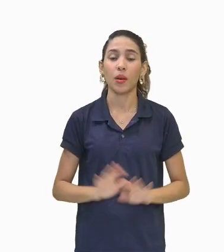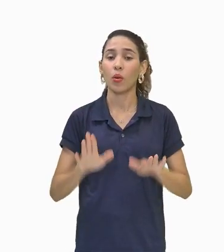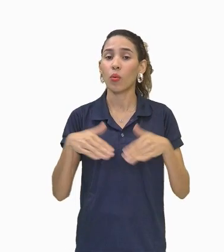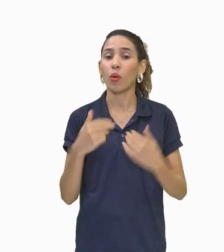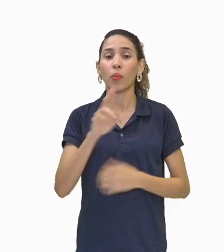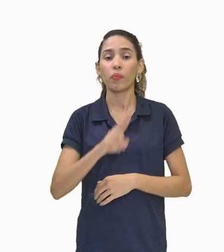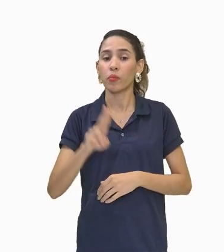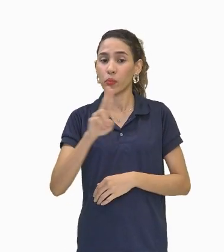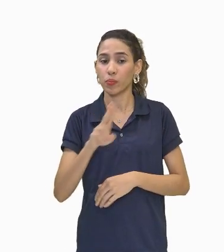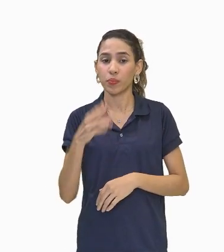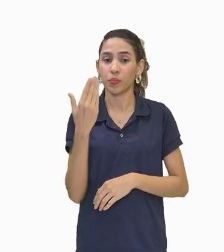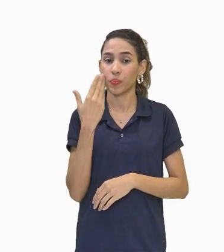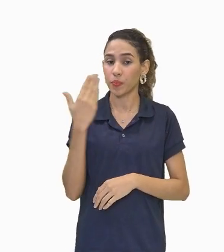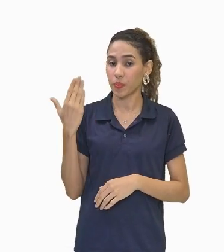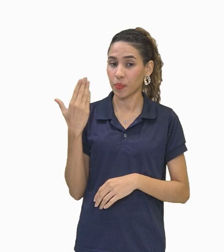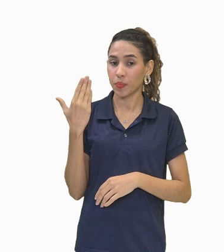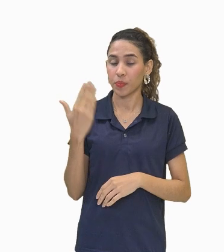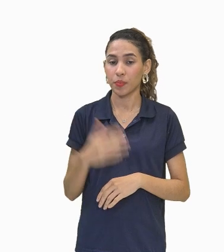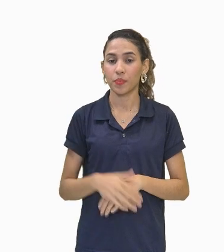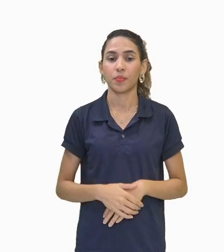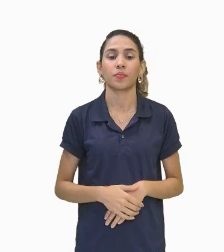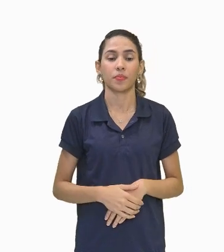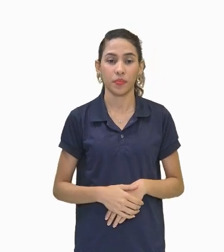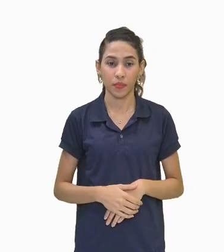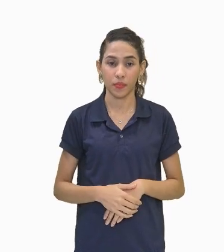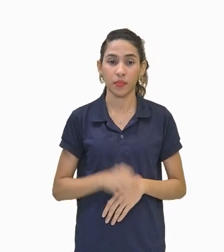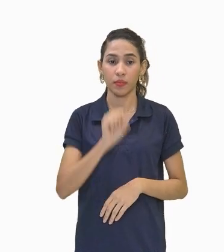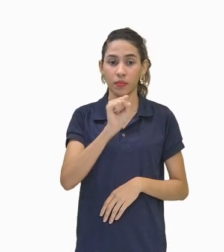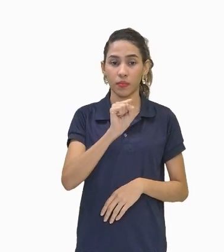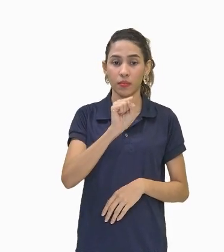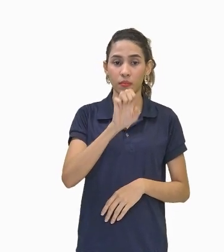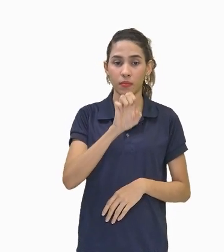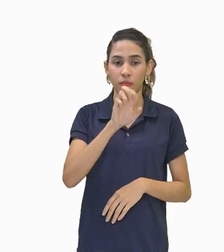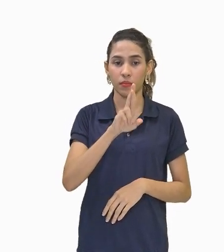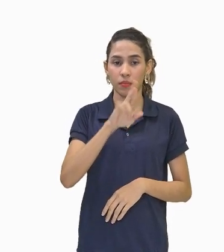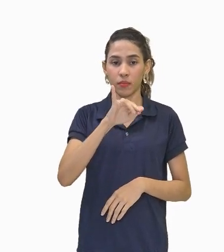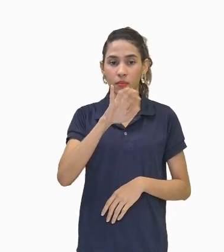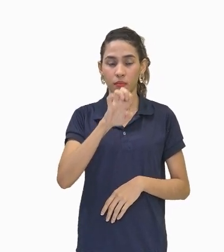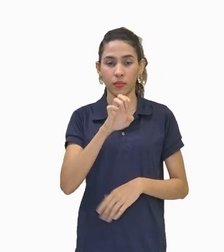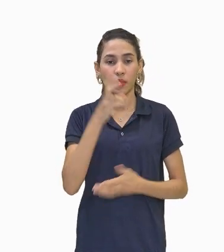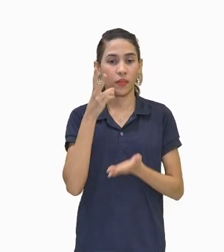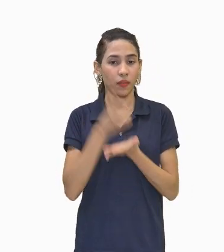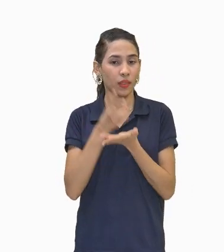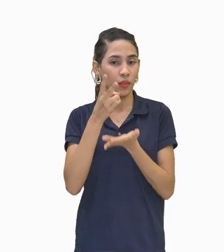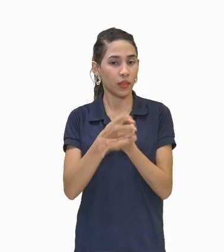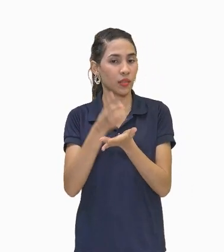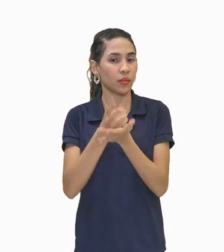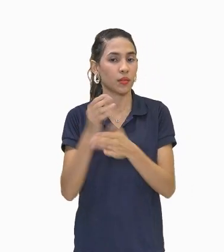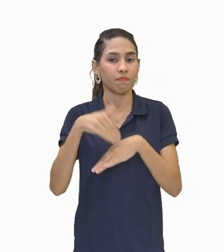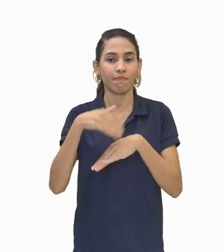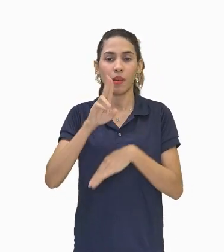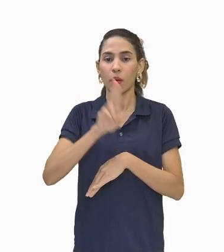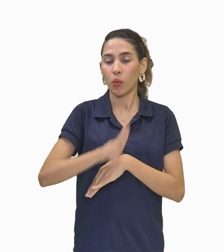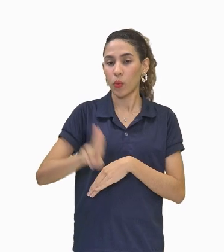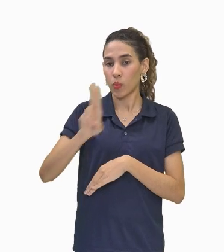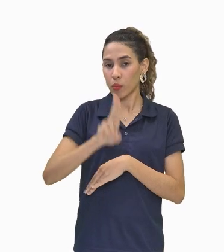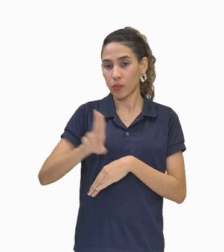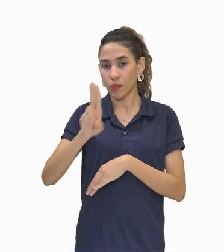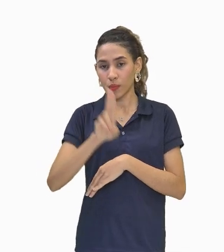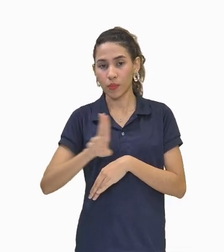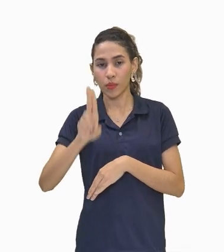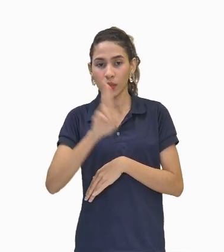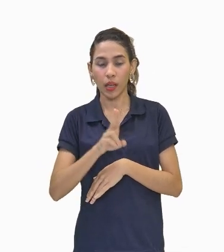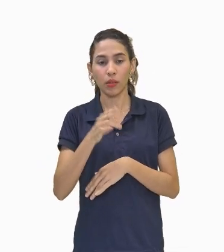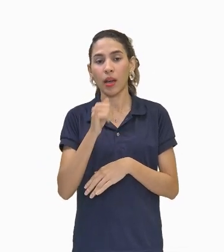é frequentemente usado em aplicações onde a divisão de tensão